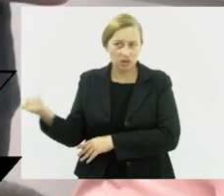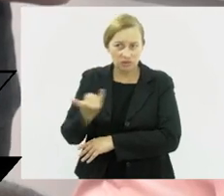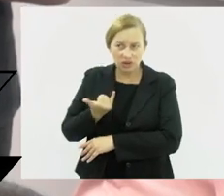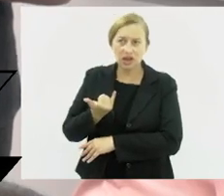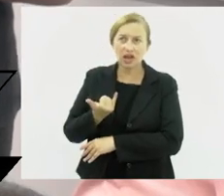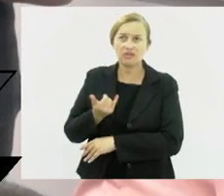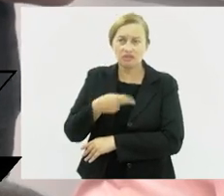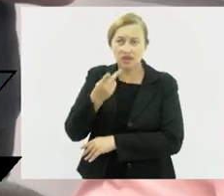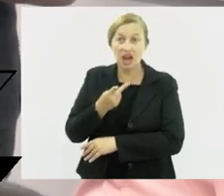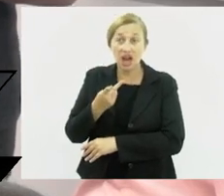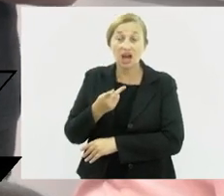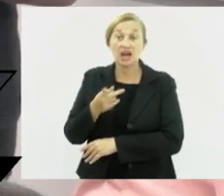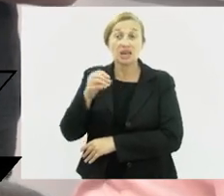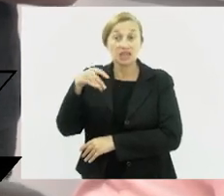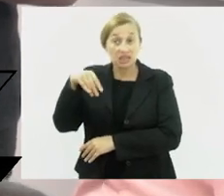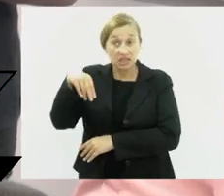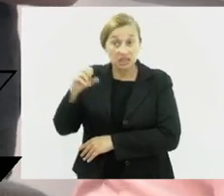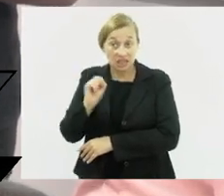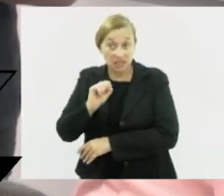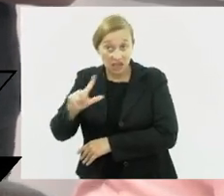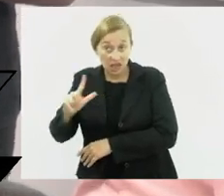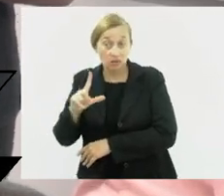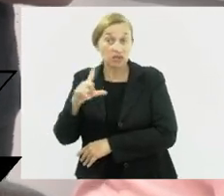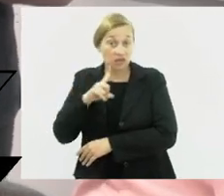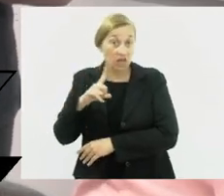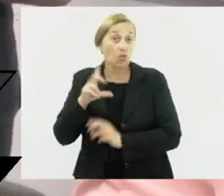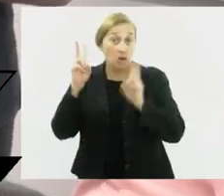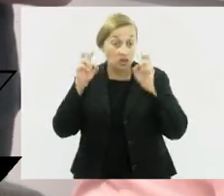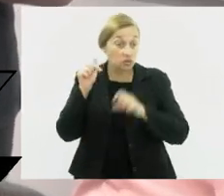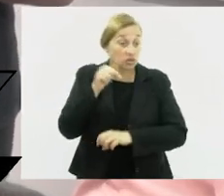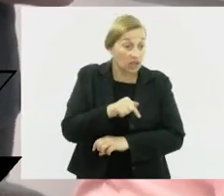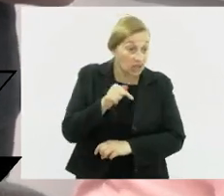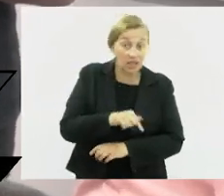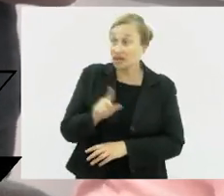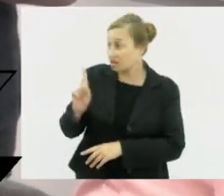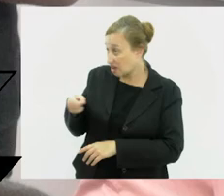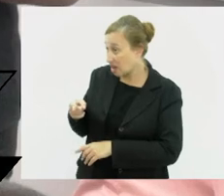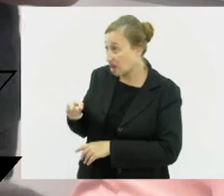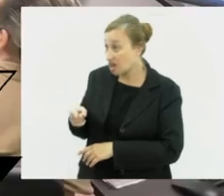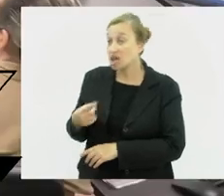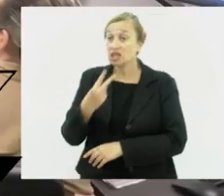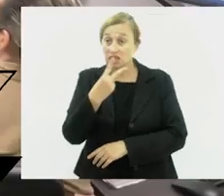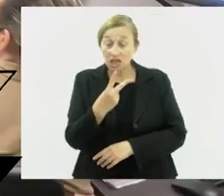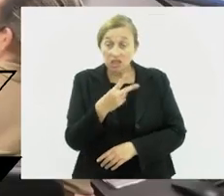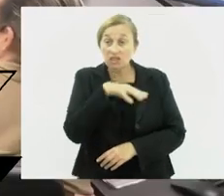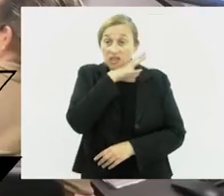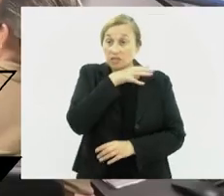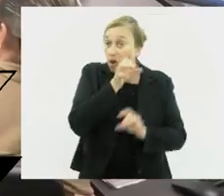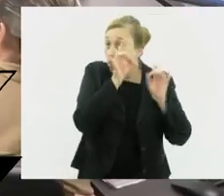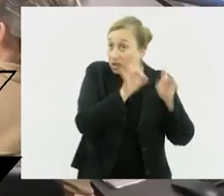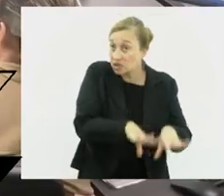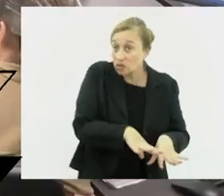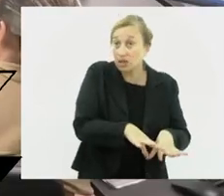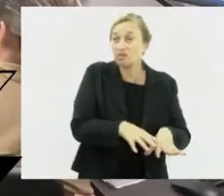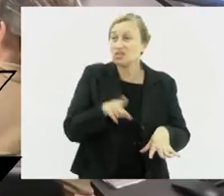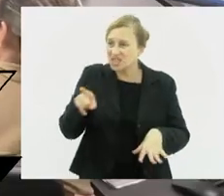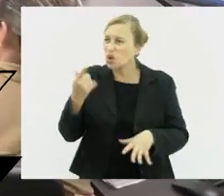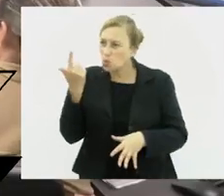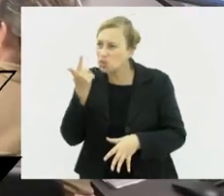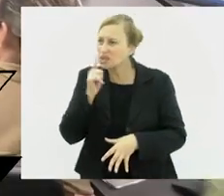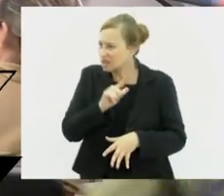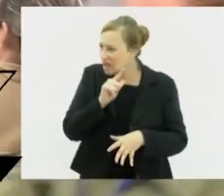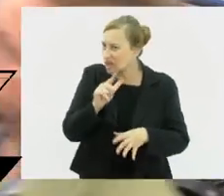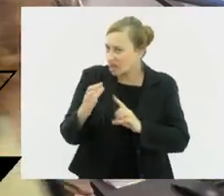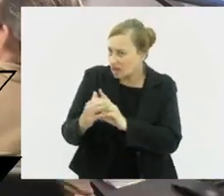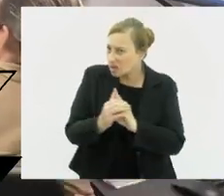Daniel, tem um caso aqui, é ou não é, Sharon? A gente tem 12 animais em situação de maus-tratos, abandono material, pô, você consegue hospedar?